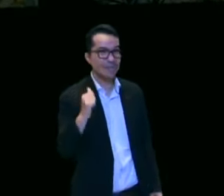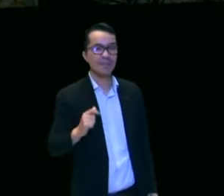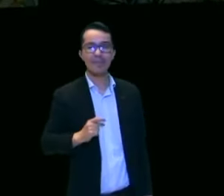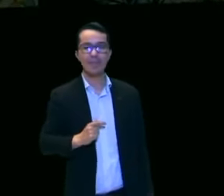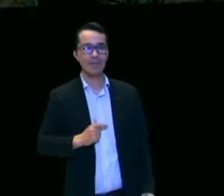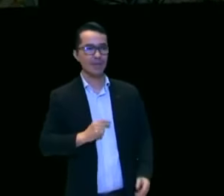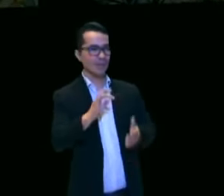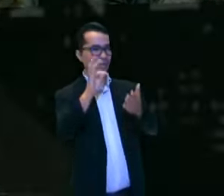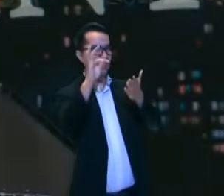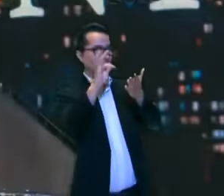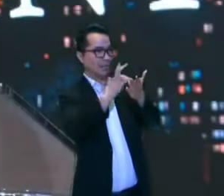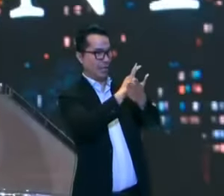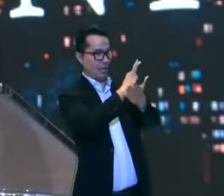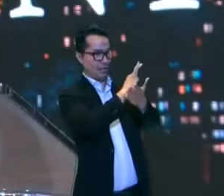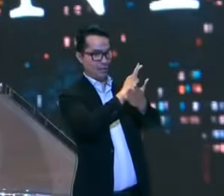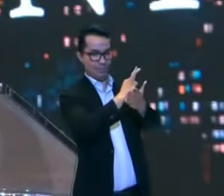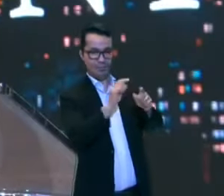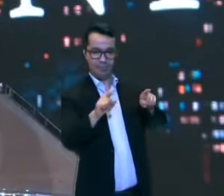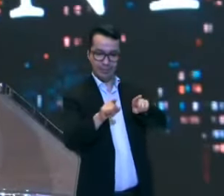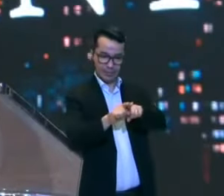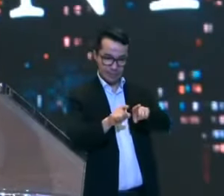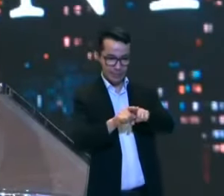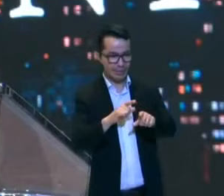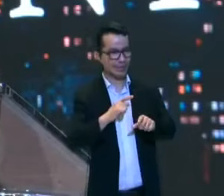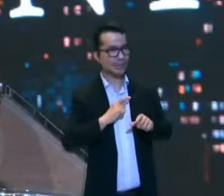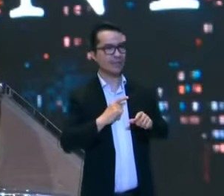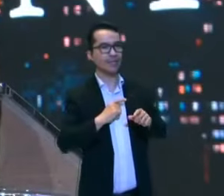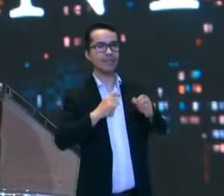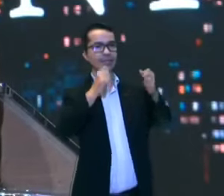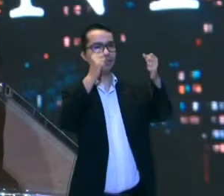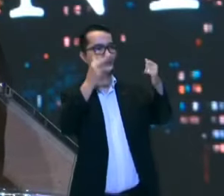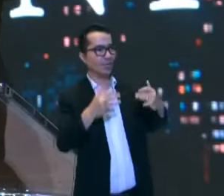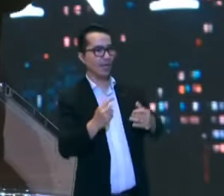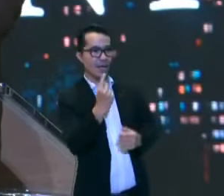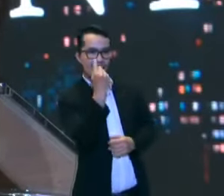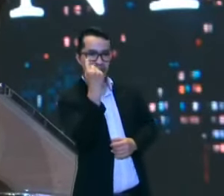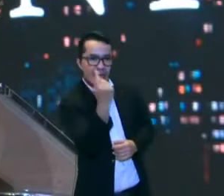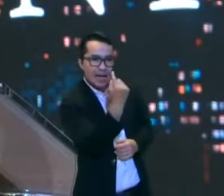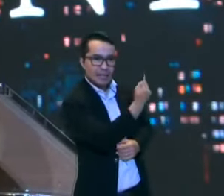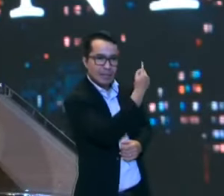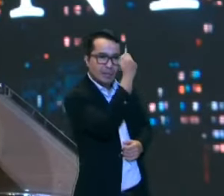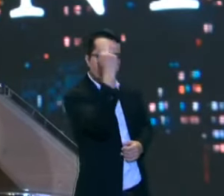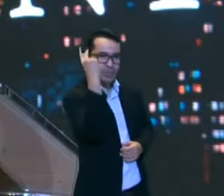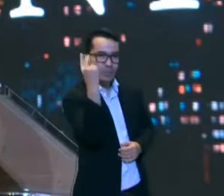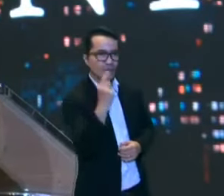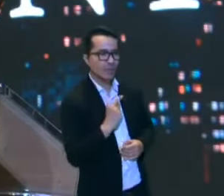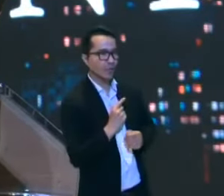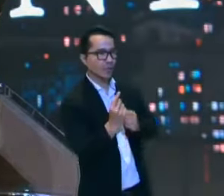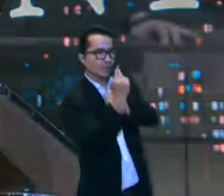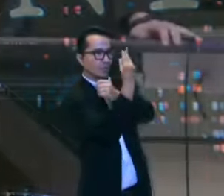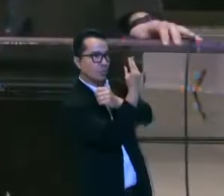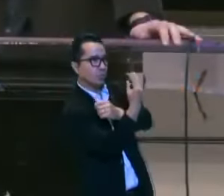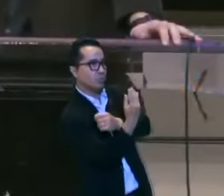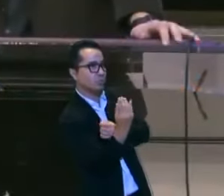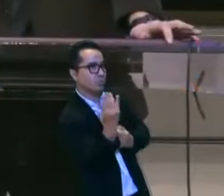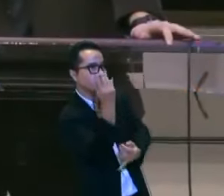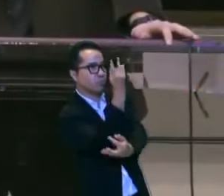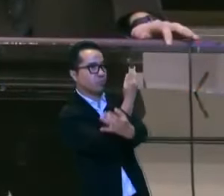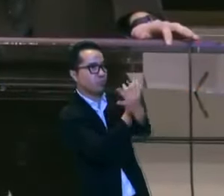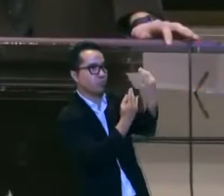um é tentado quando atraído e engodado pela sua própria concupiscência. Pastor,